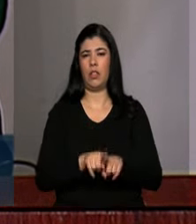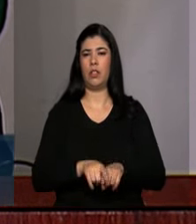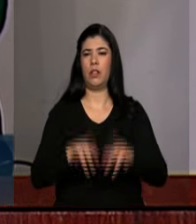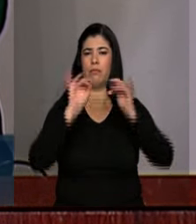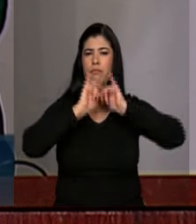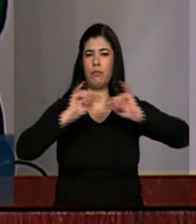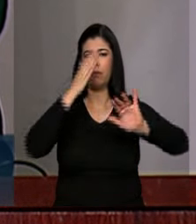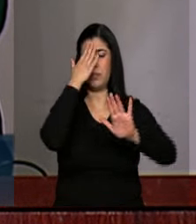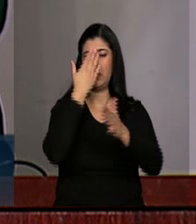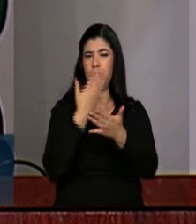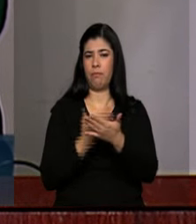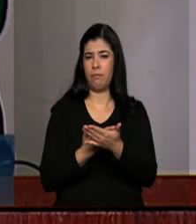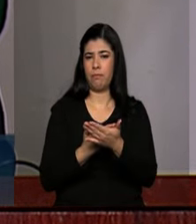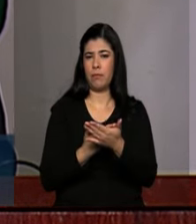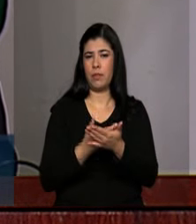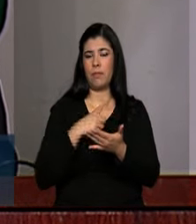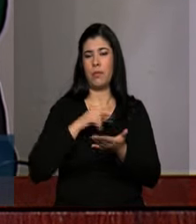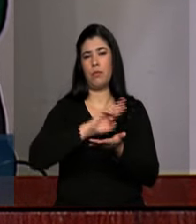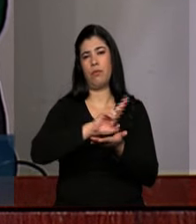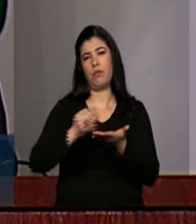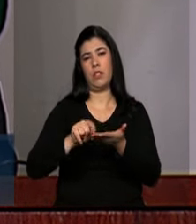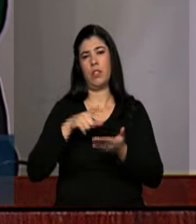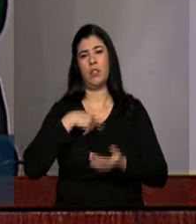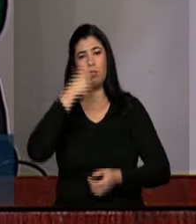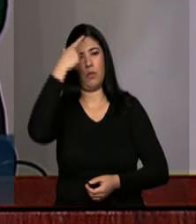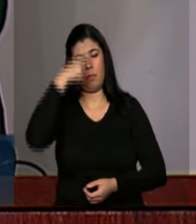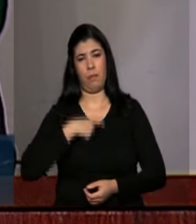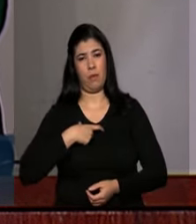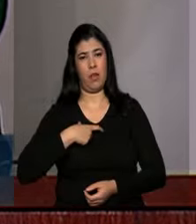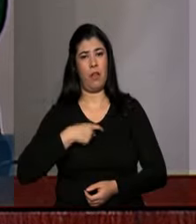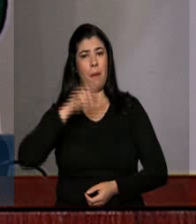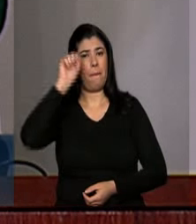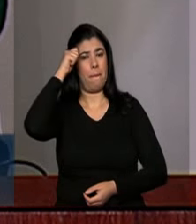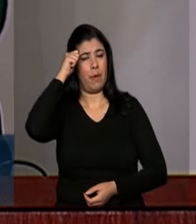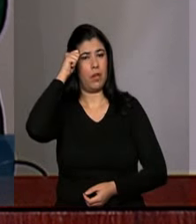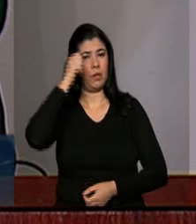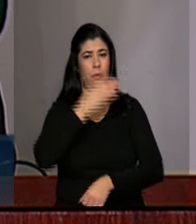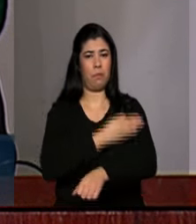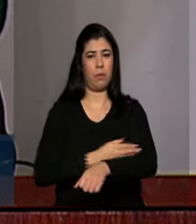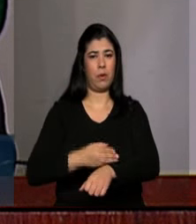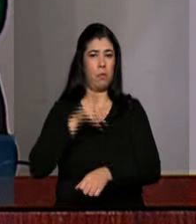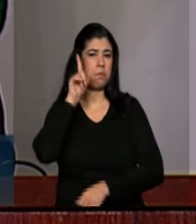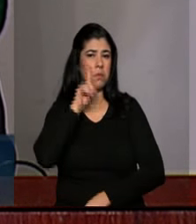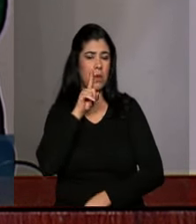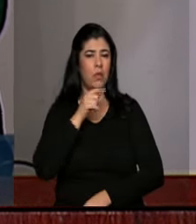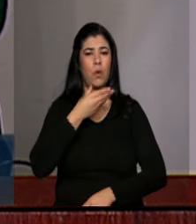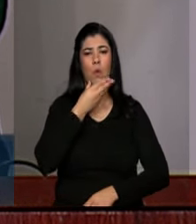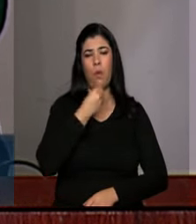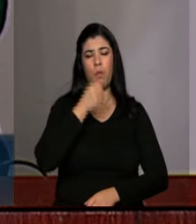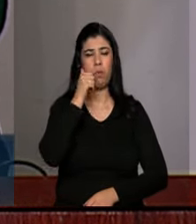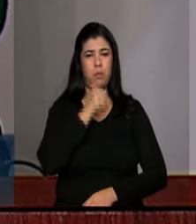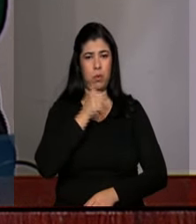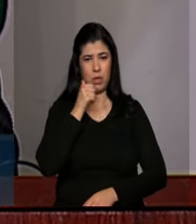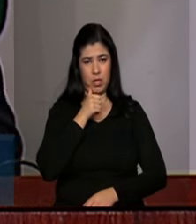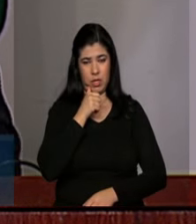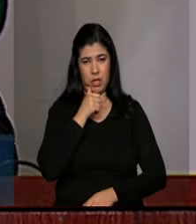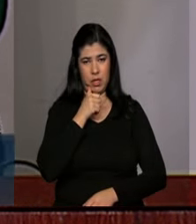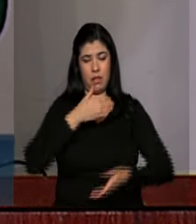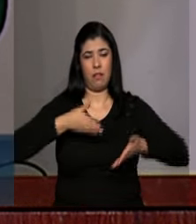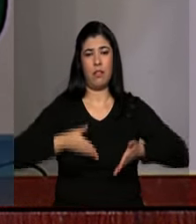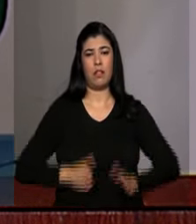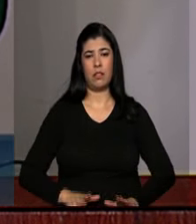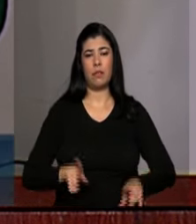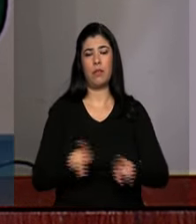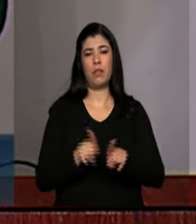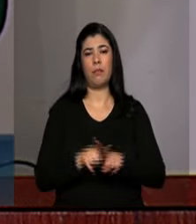alguma. Somos pretos, brancos e pardos. Somos homens e mulheres e nascemos e